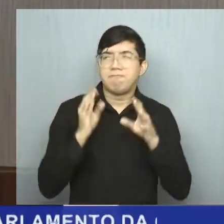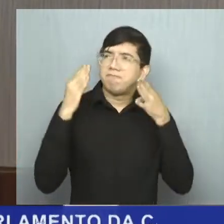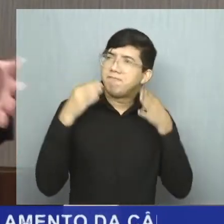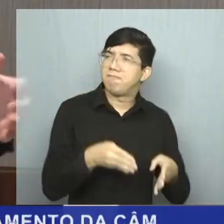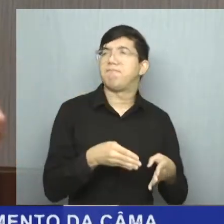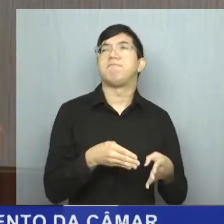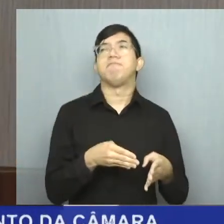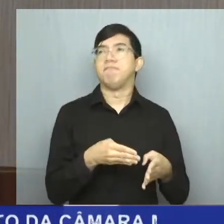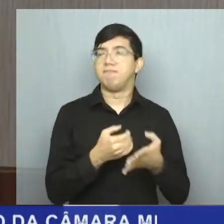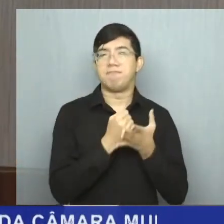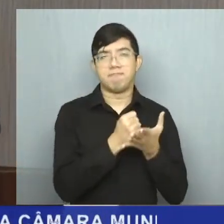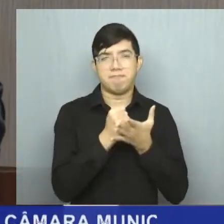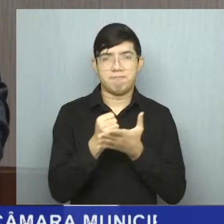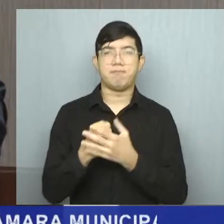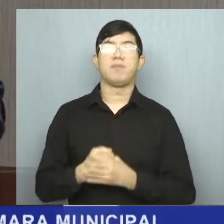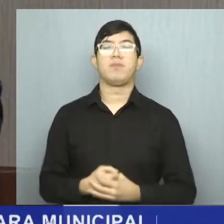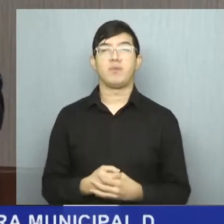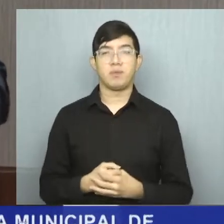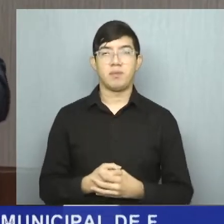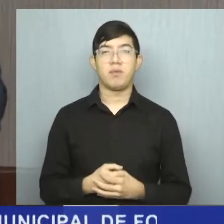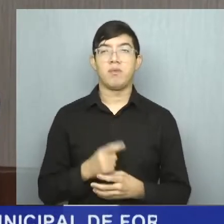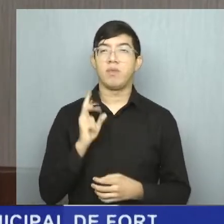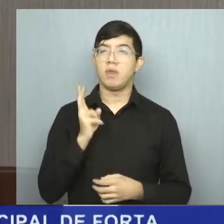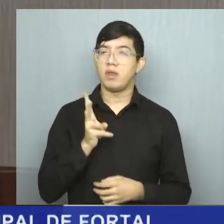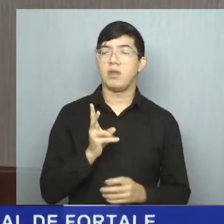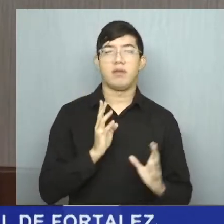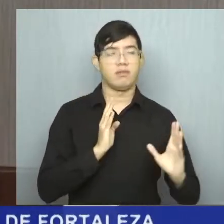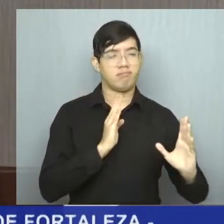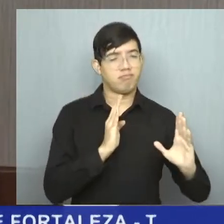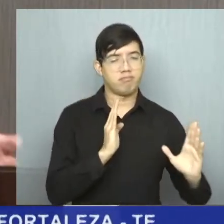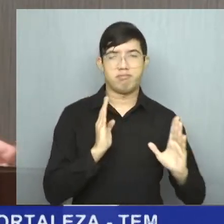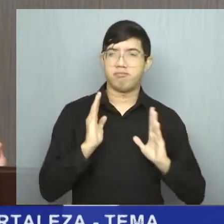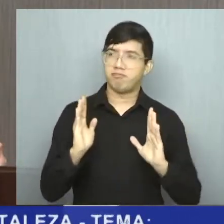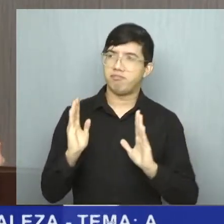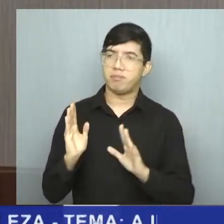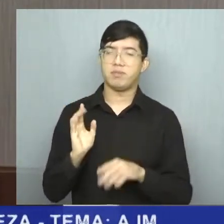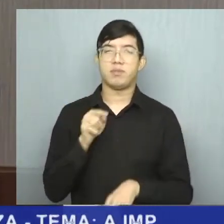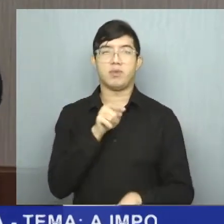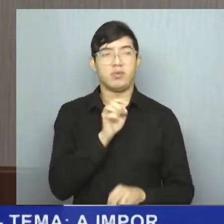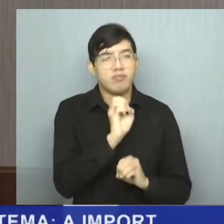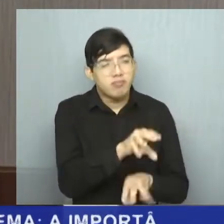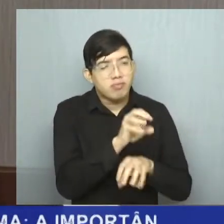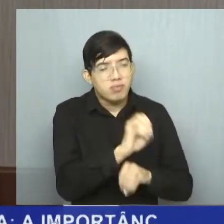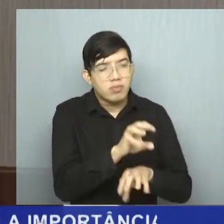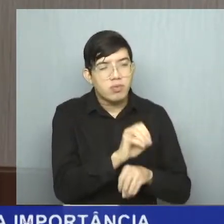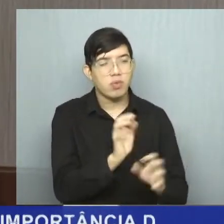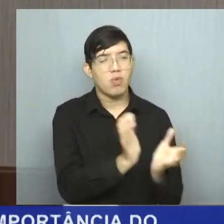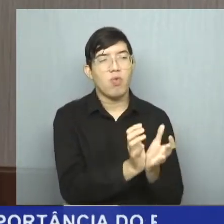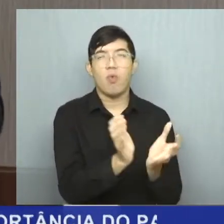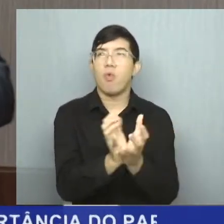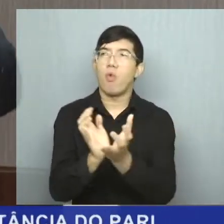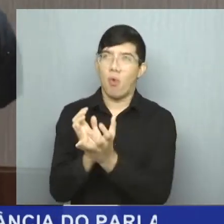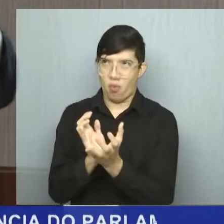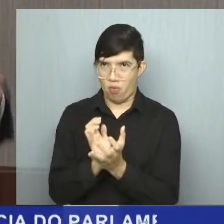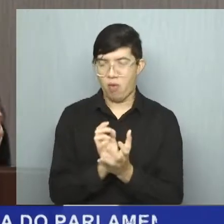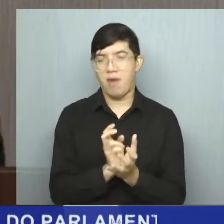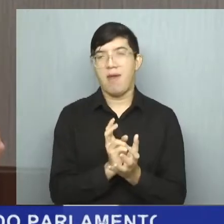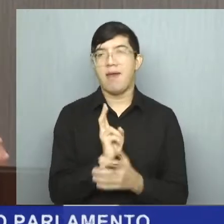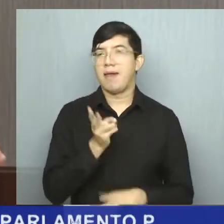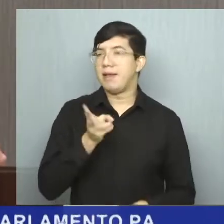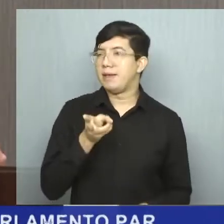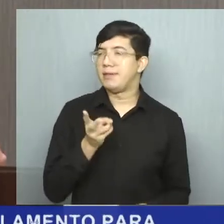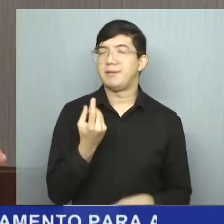periodicamente diversas atividades de atualização da sua equipe. Então, nós temos procurado, sempre